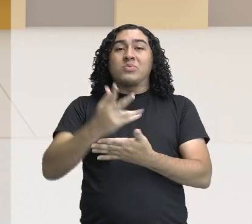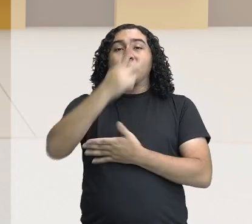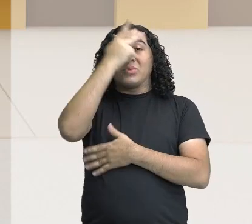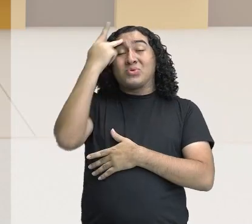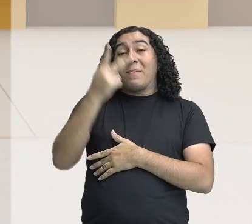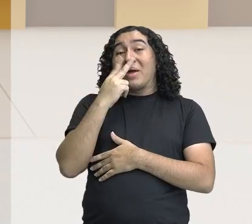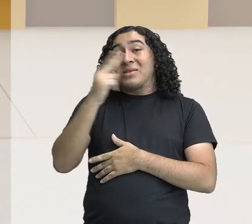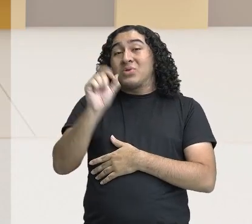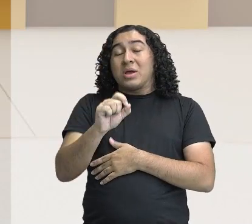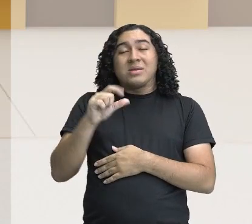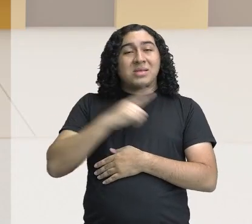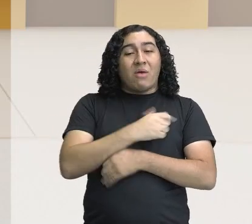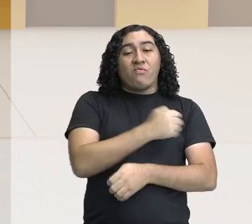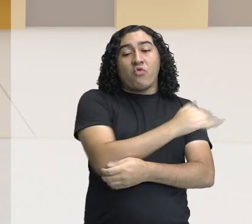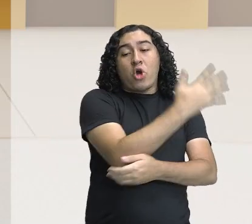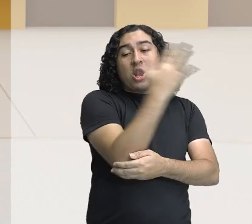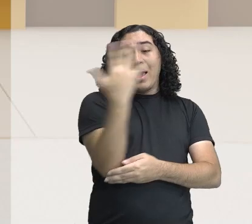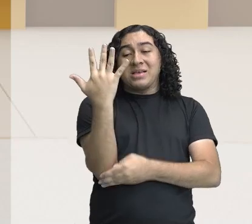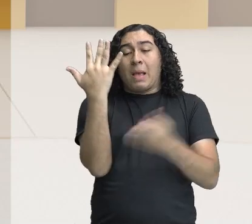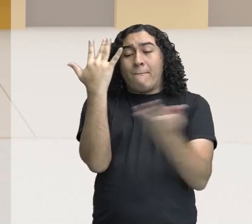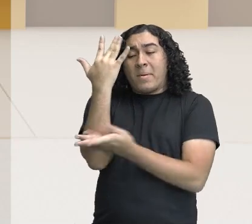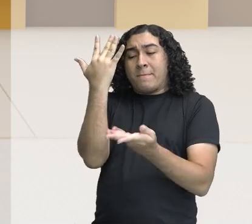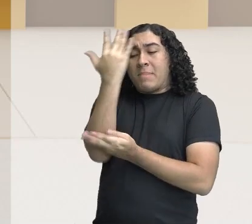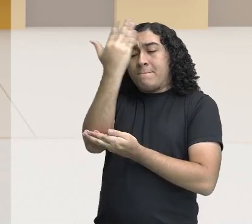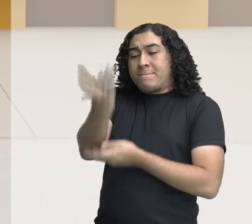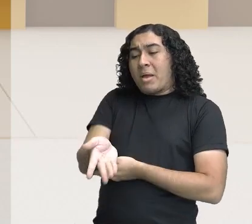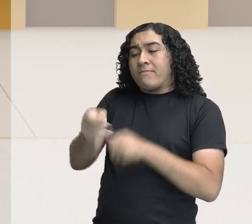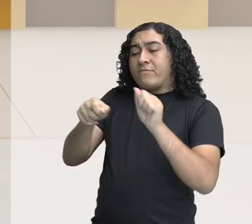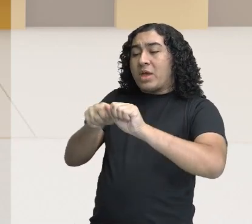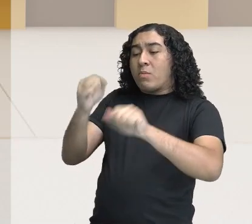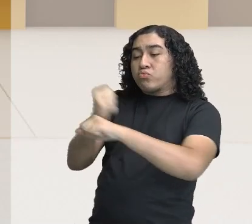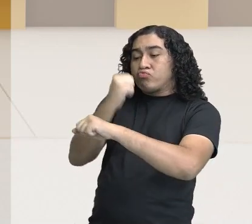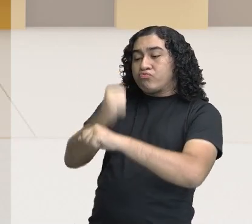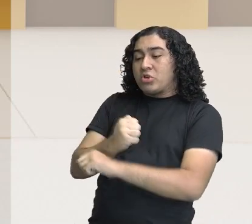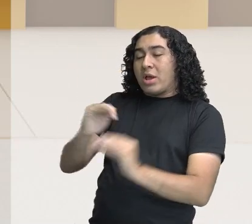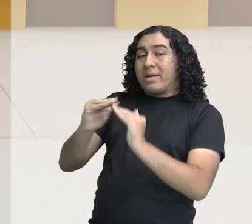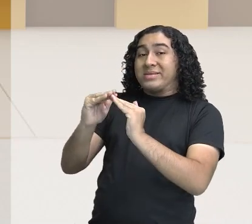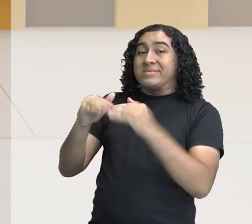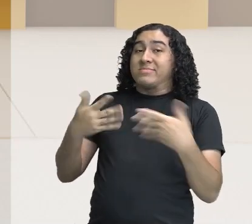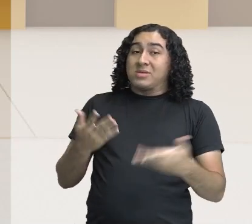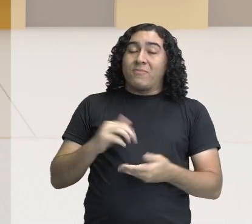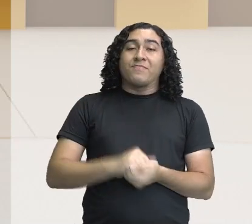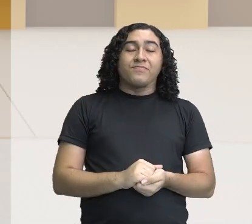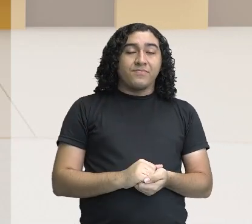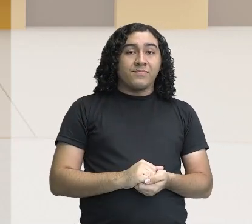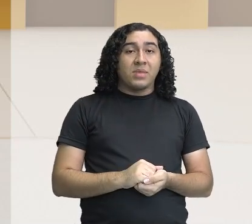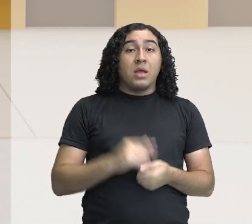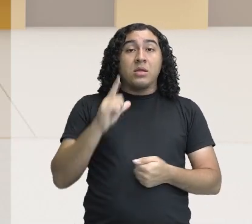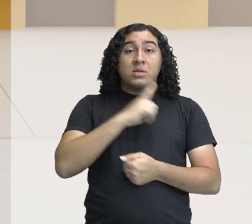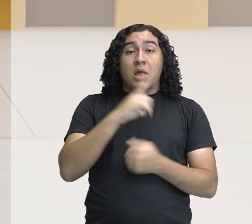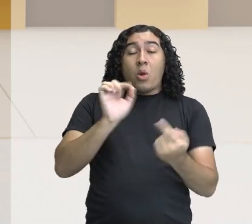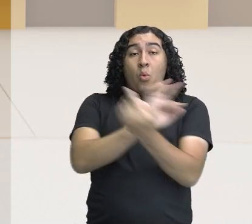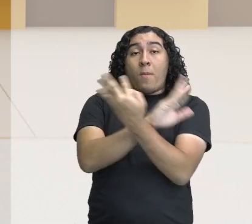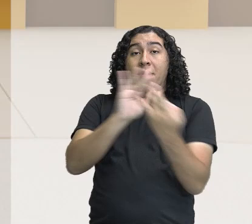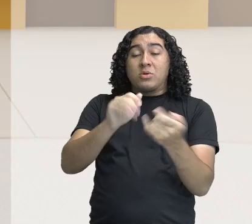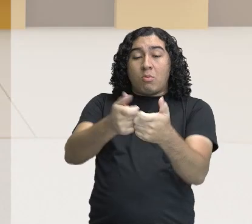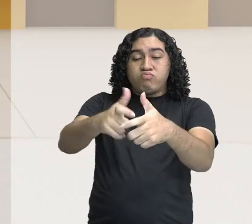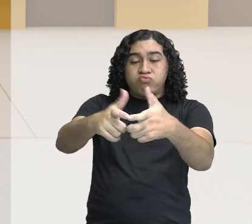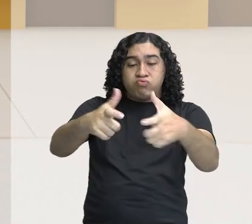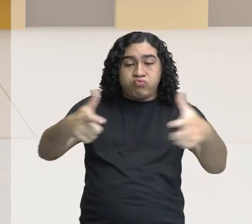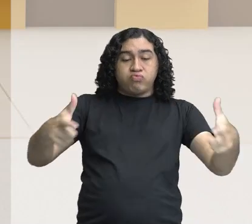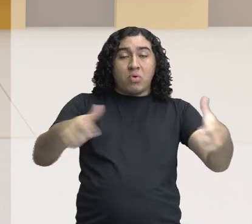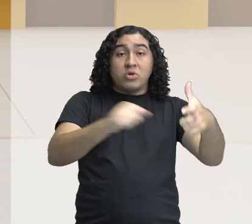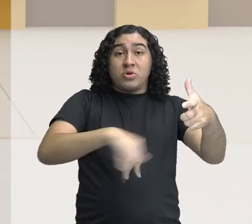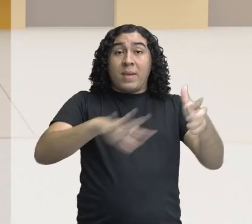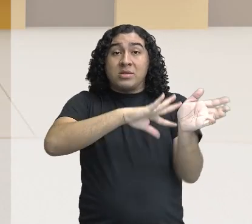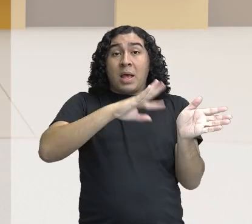acabam entrando em áreas de preservação. Então, o crescimento populacional e a expansão das áreas urbanas na